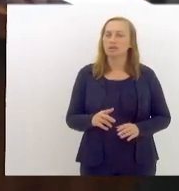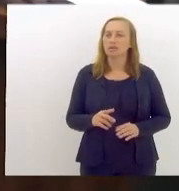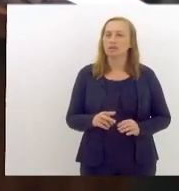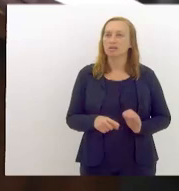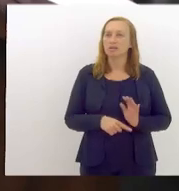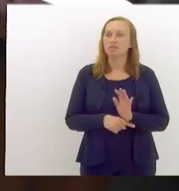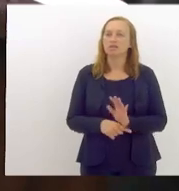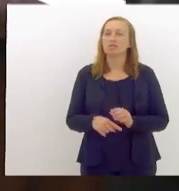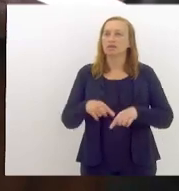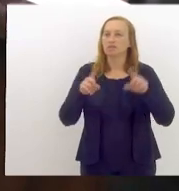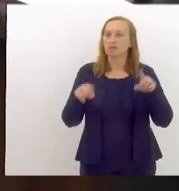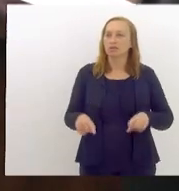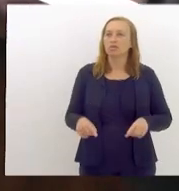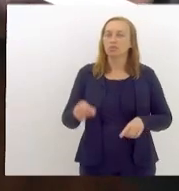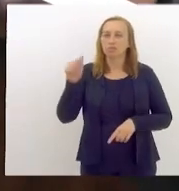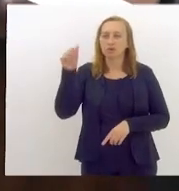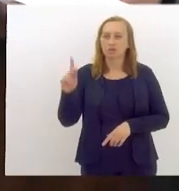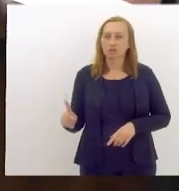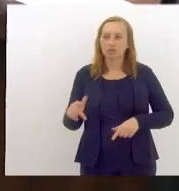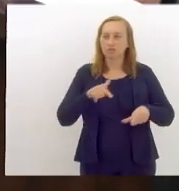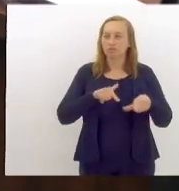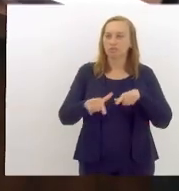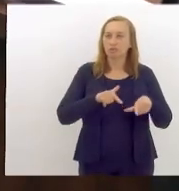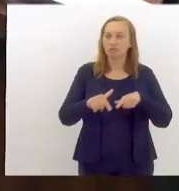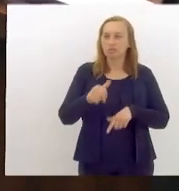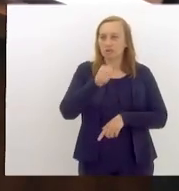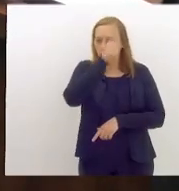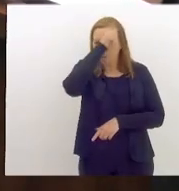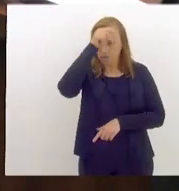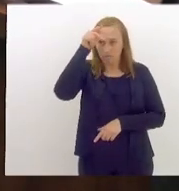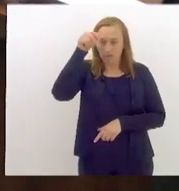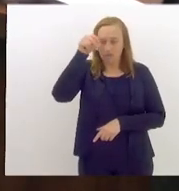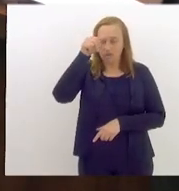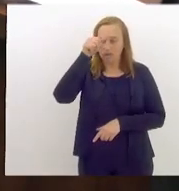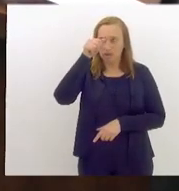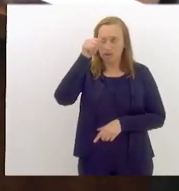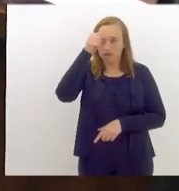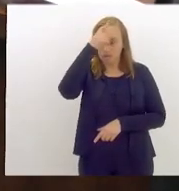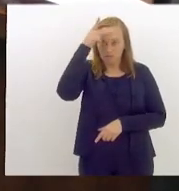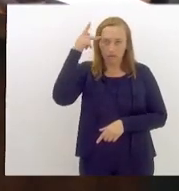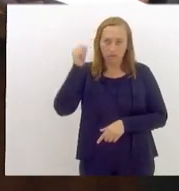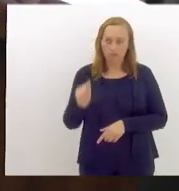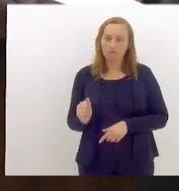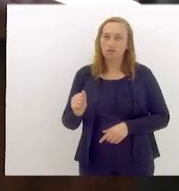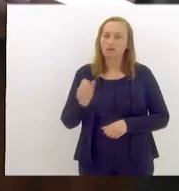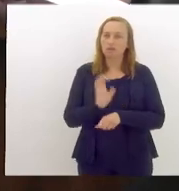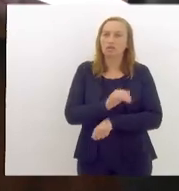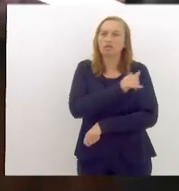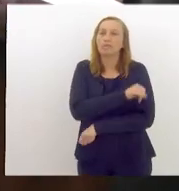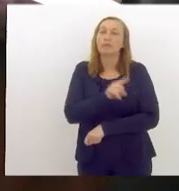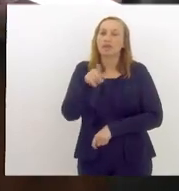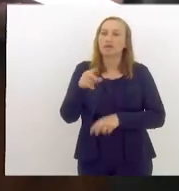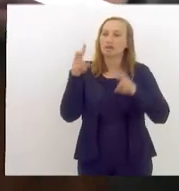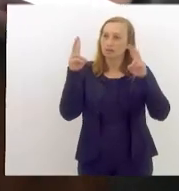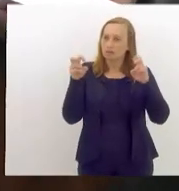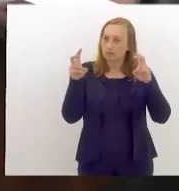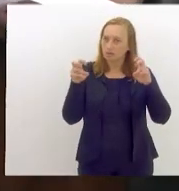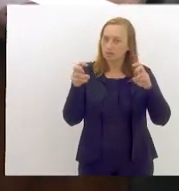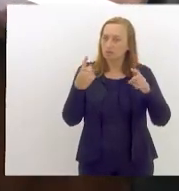dos Servidores ativos e nativos e pensionistas do Estado do Rio de Janeiro Então esta questão foi